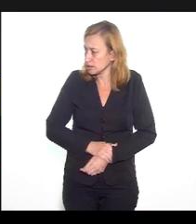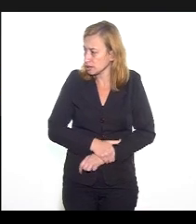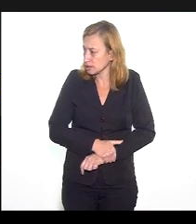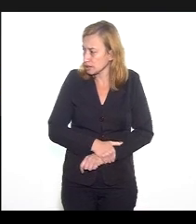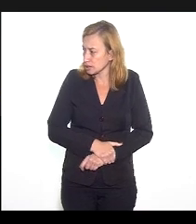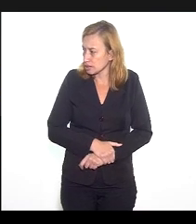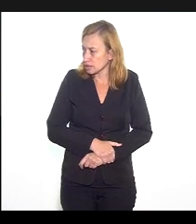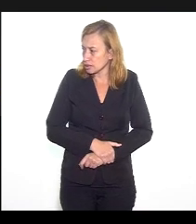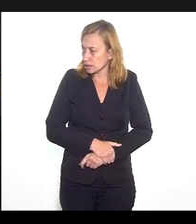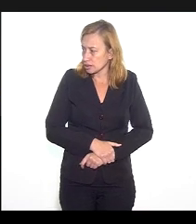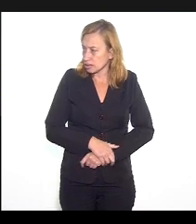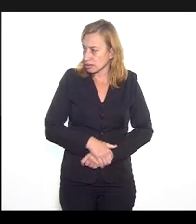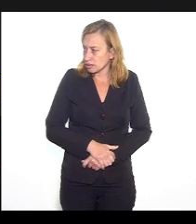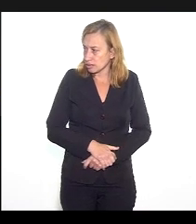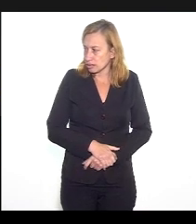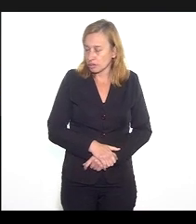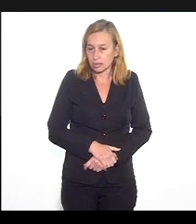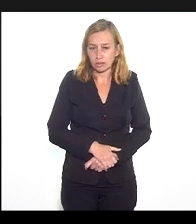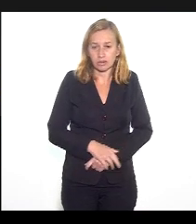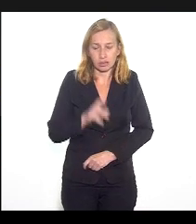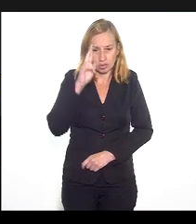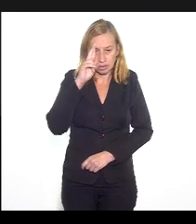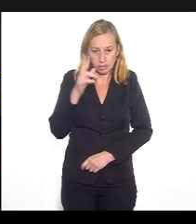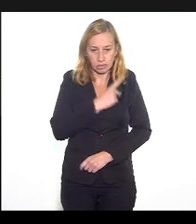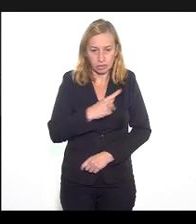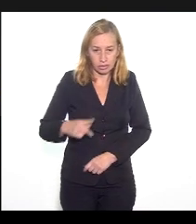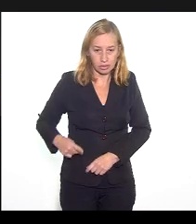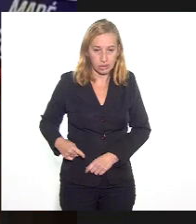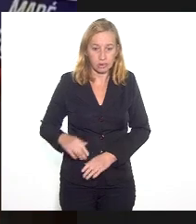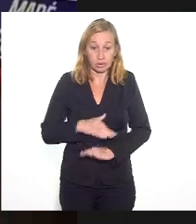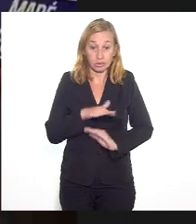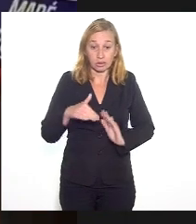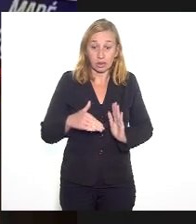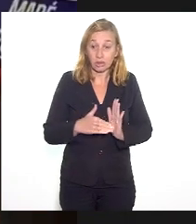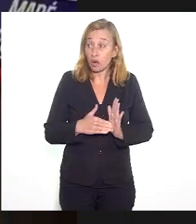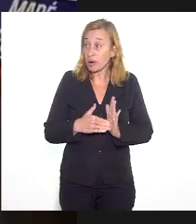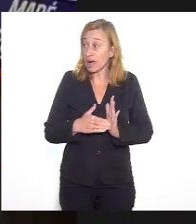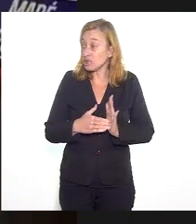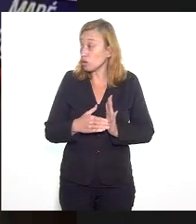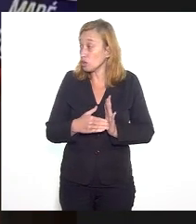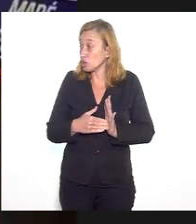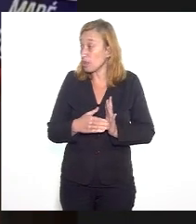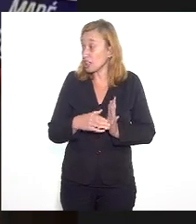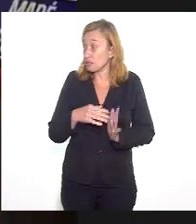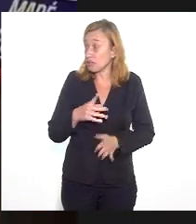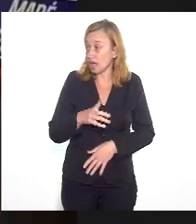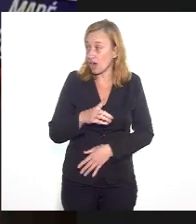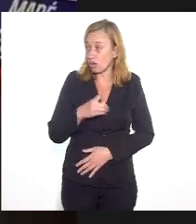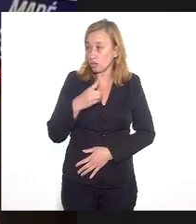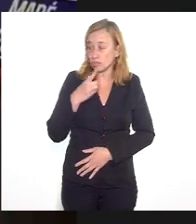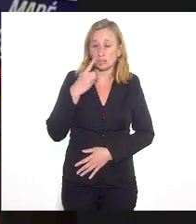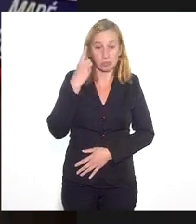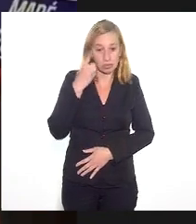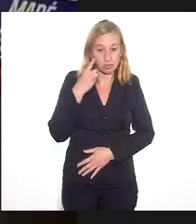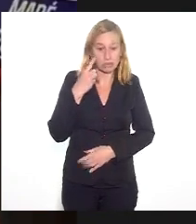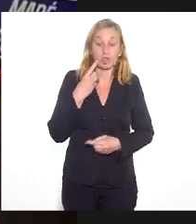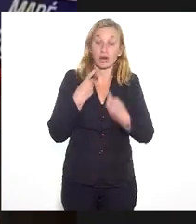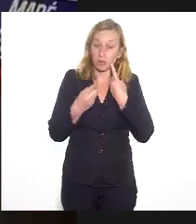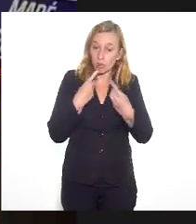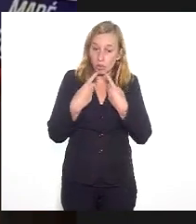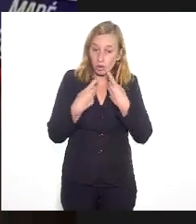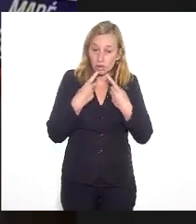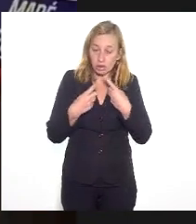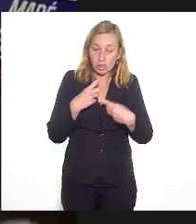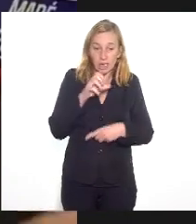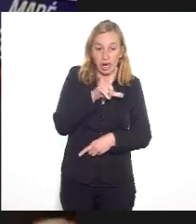Senhor presidente, senhoras deputadas, senhores deputados, é super importante trazer os debates hoje sobre a